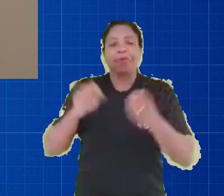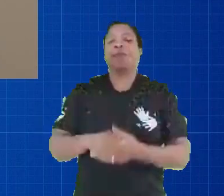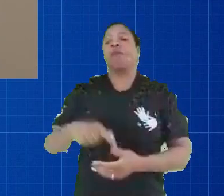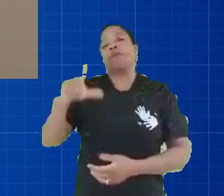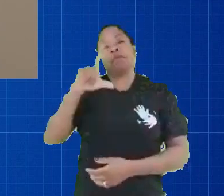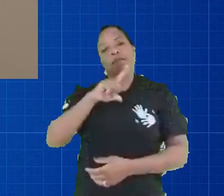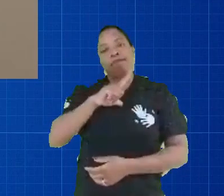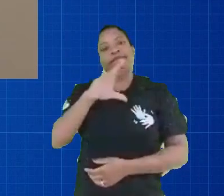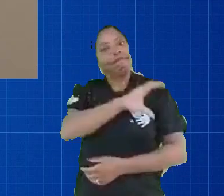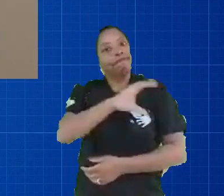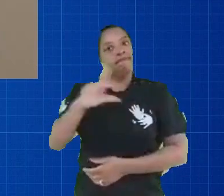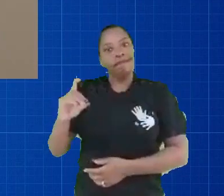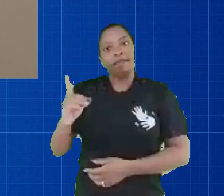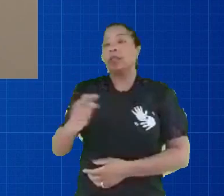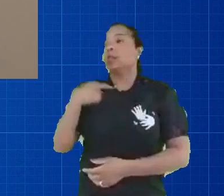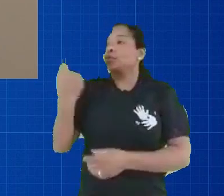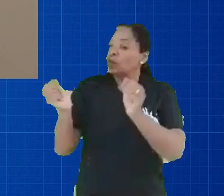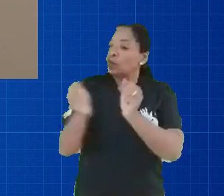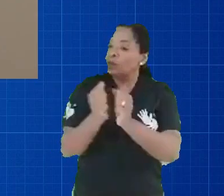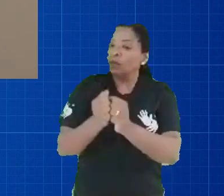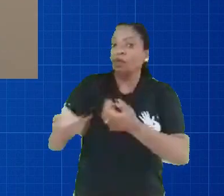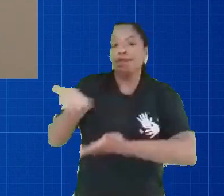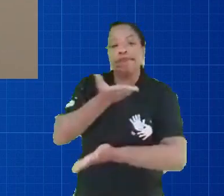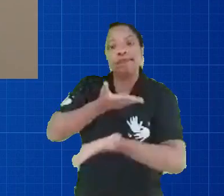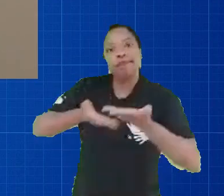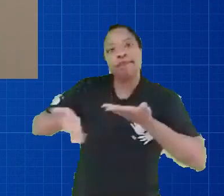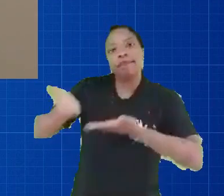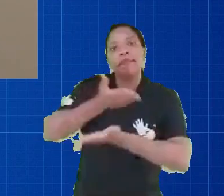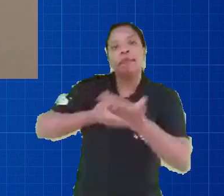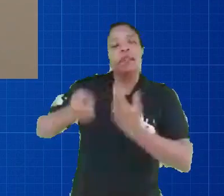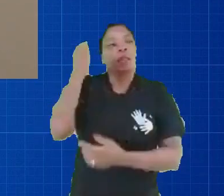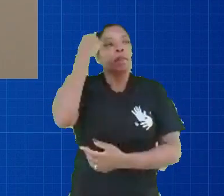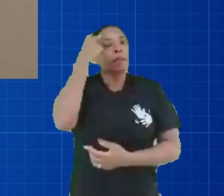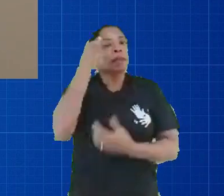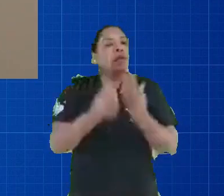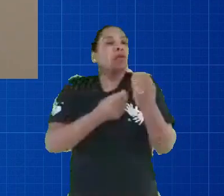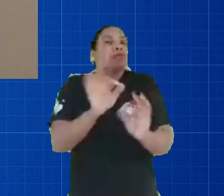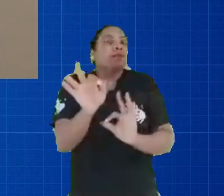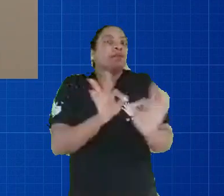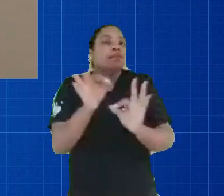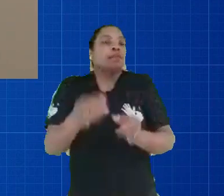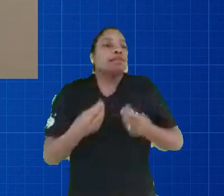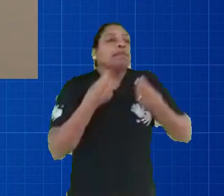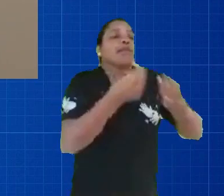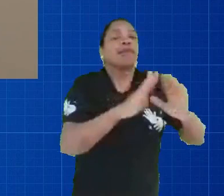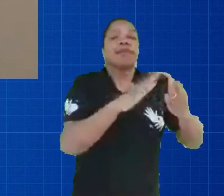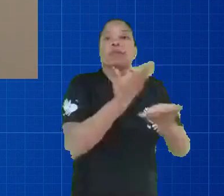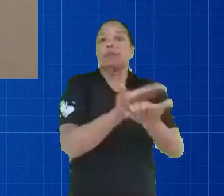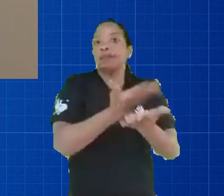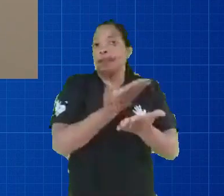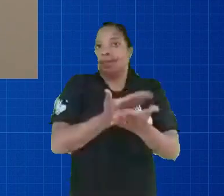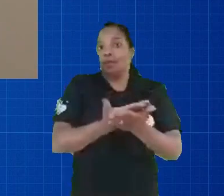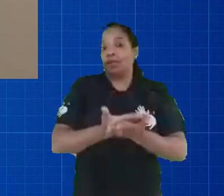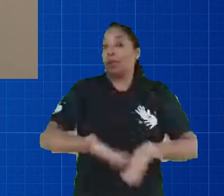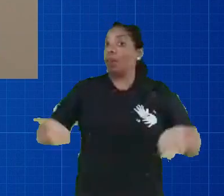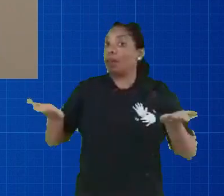reunindo, achando a melhor forma de levar essas atividades nas escolas. Atualmente, eu tenho esse projeto